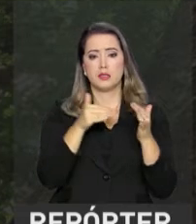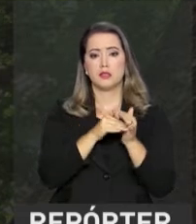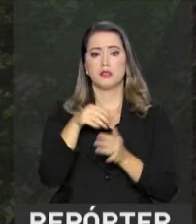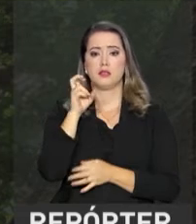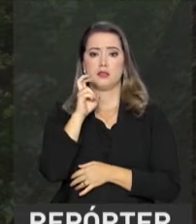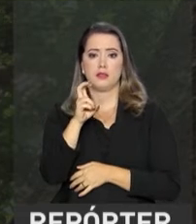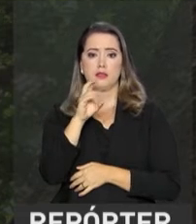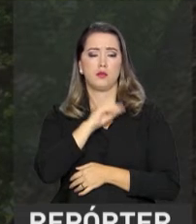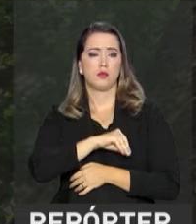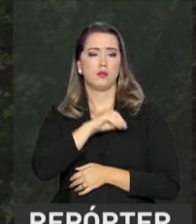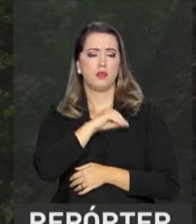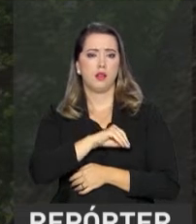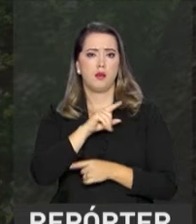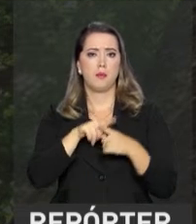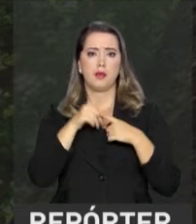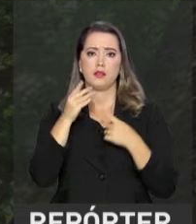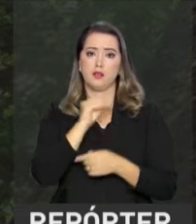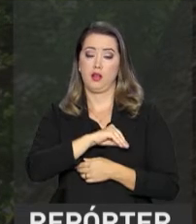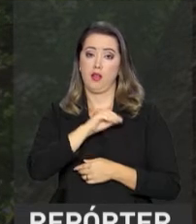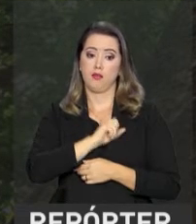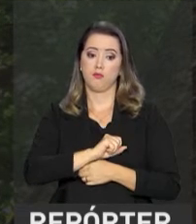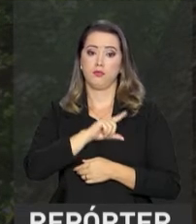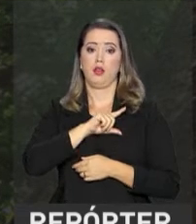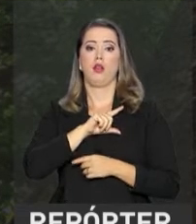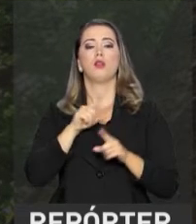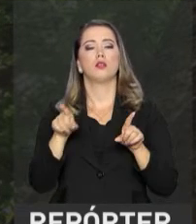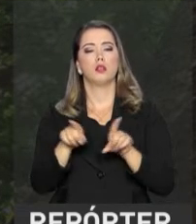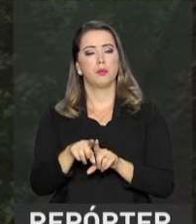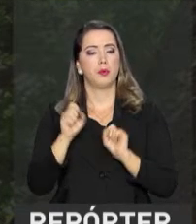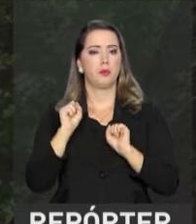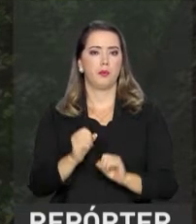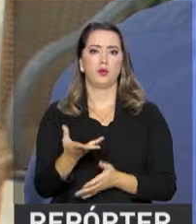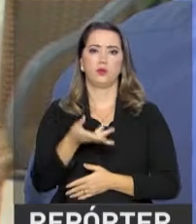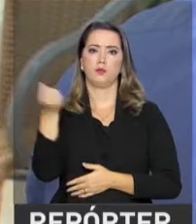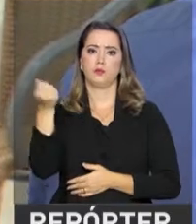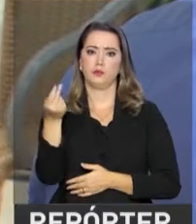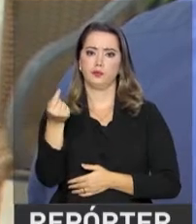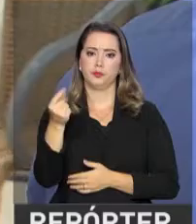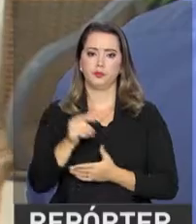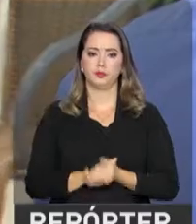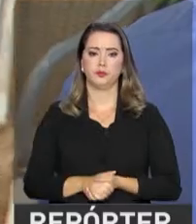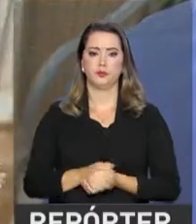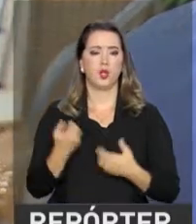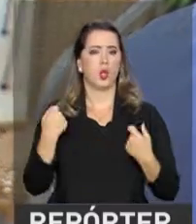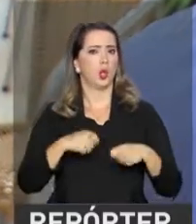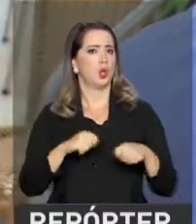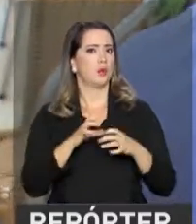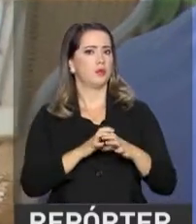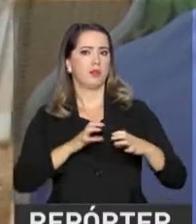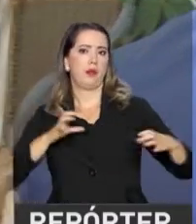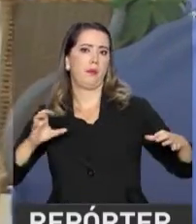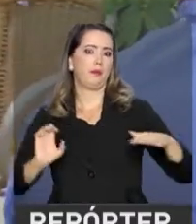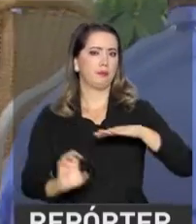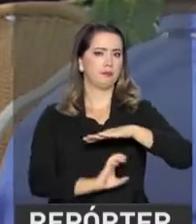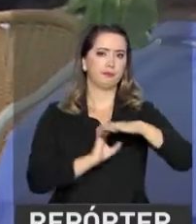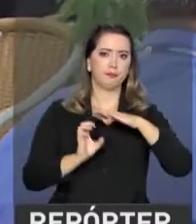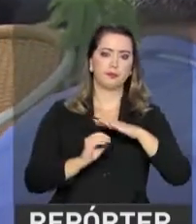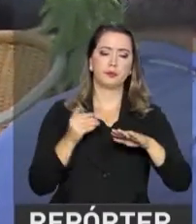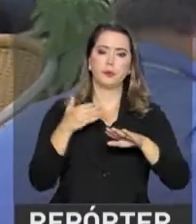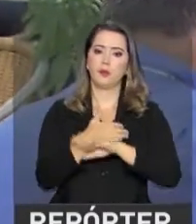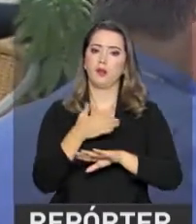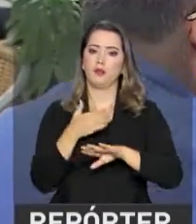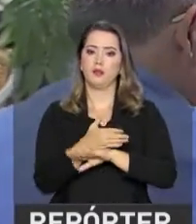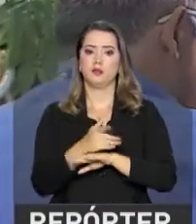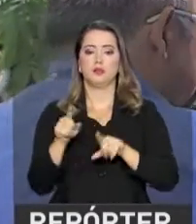salários mínimos mas quem tem uma renda maior também pode receber o benefício não é preciso ser uma grande empresa para participar do programa